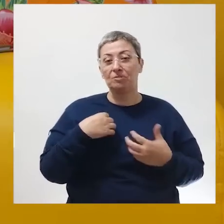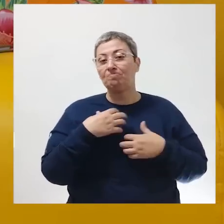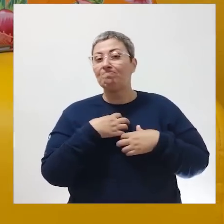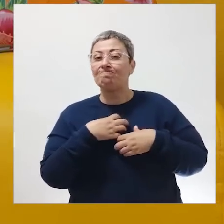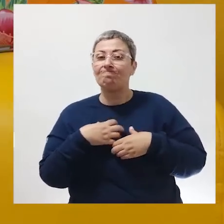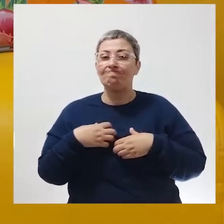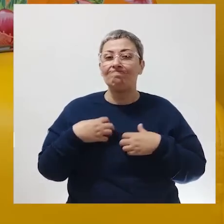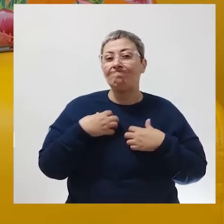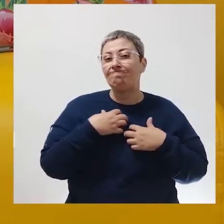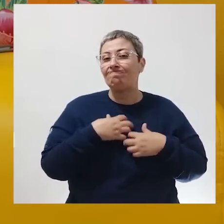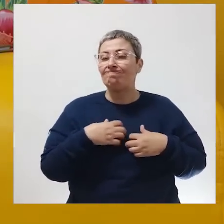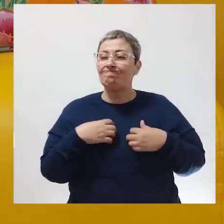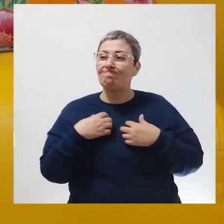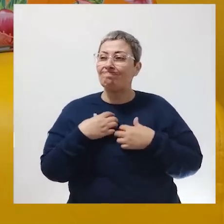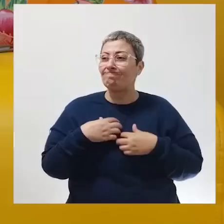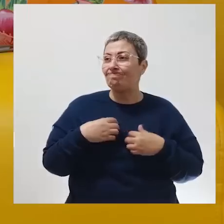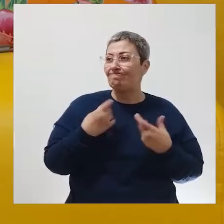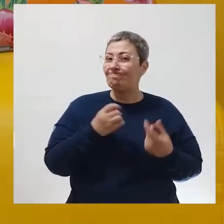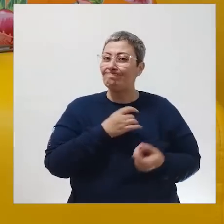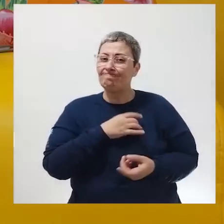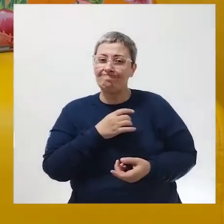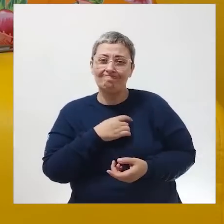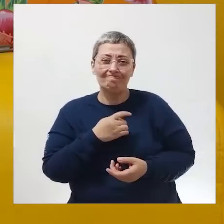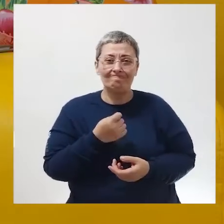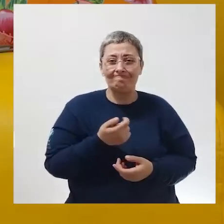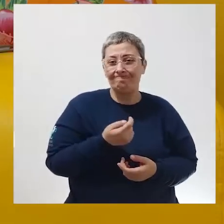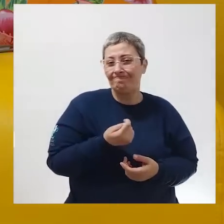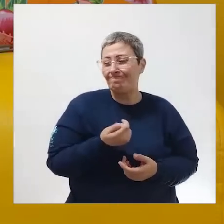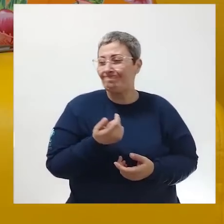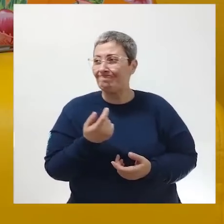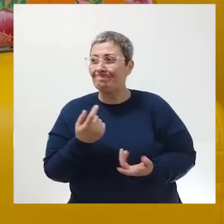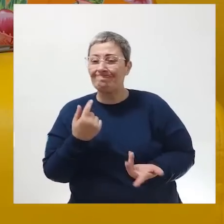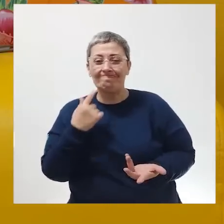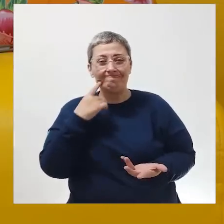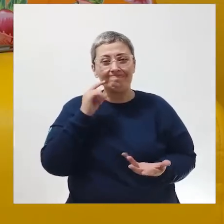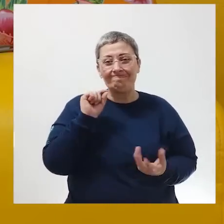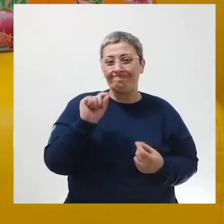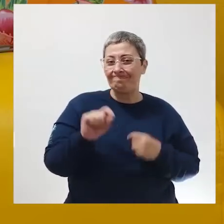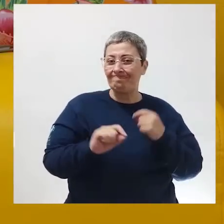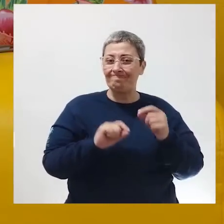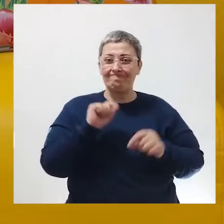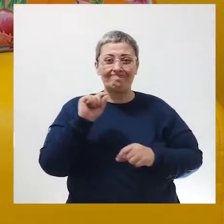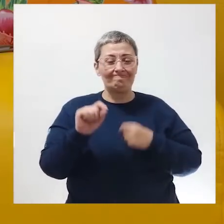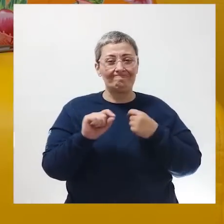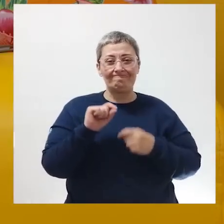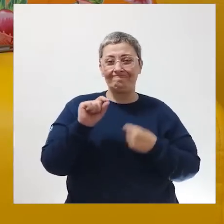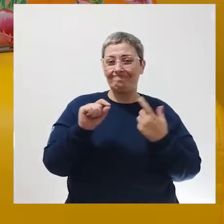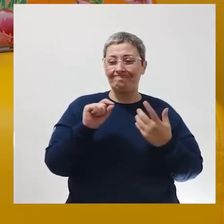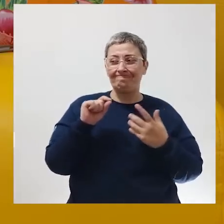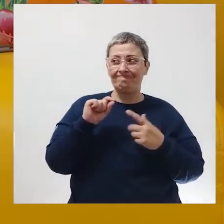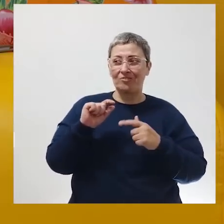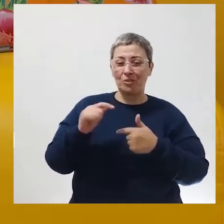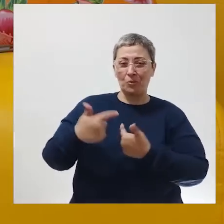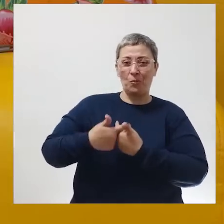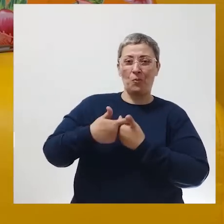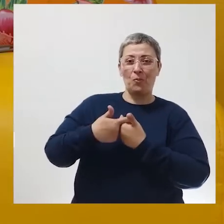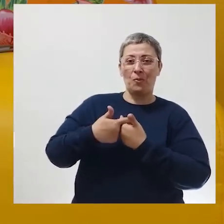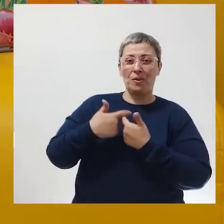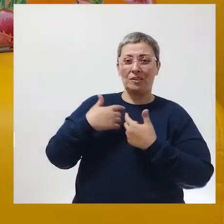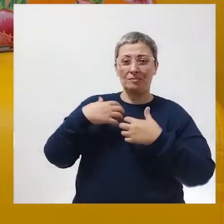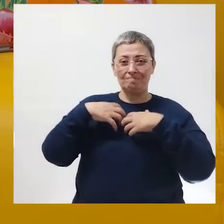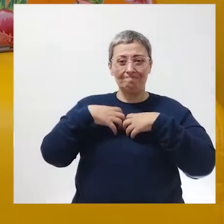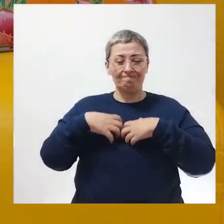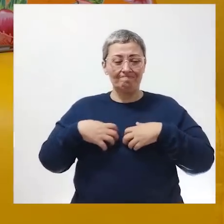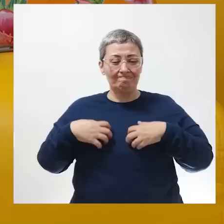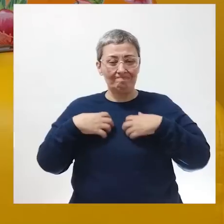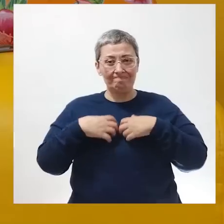estou sentindo uma pontinha de medo, essa pontinha que fez uma provocação dentro